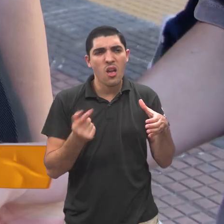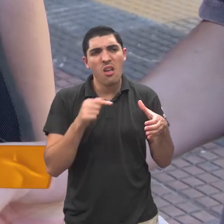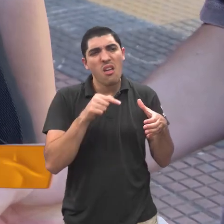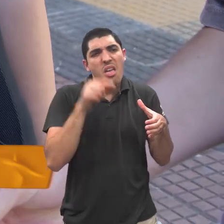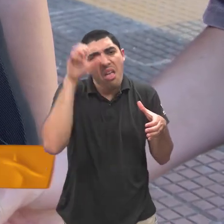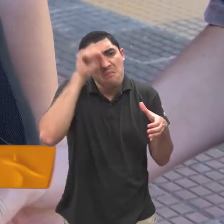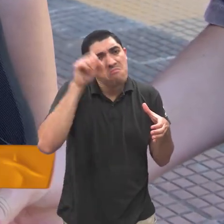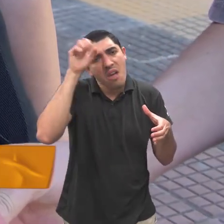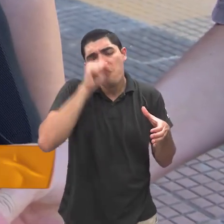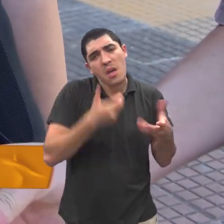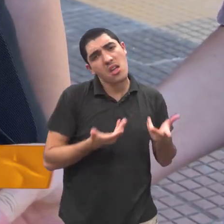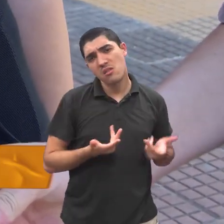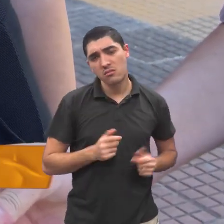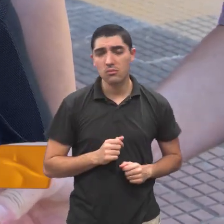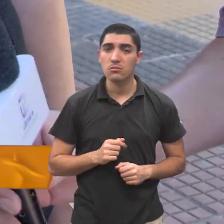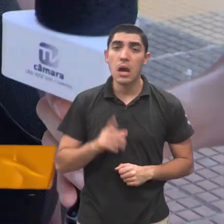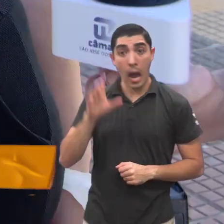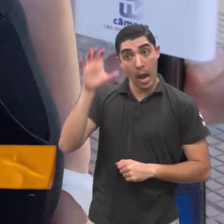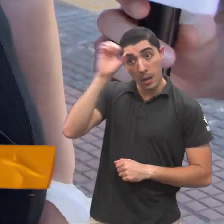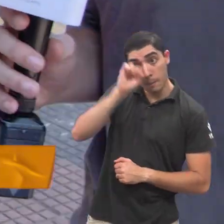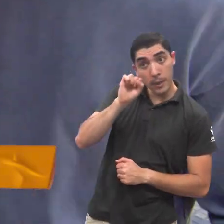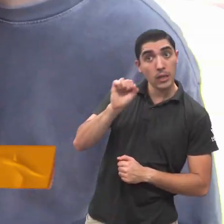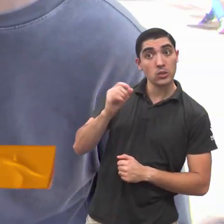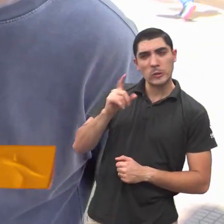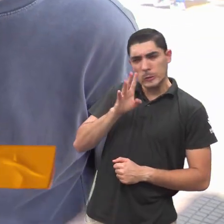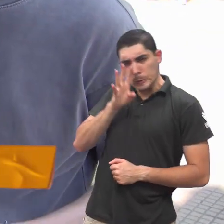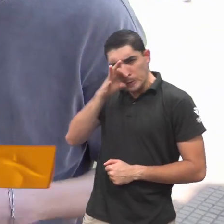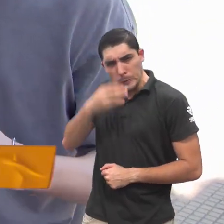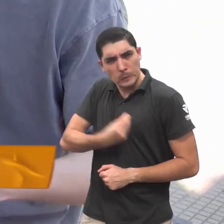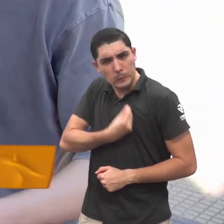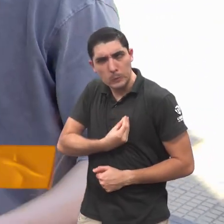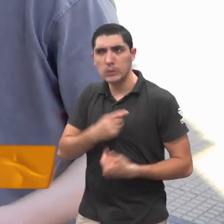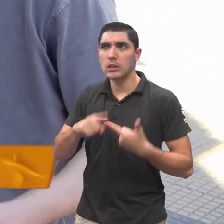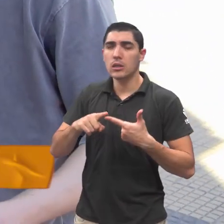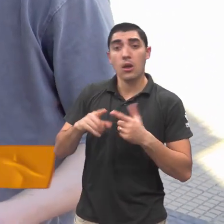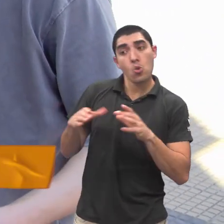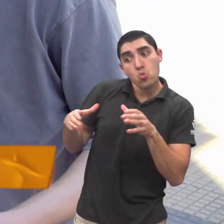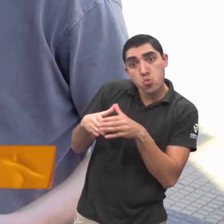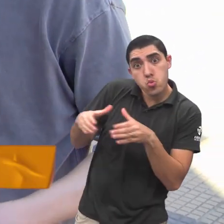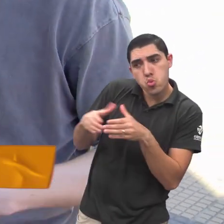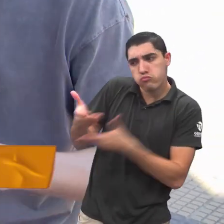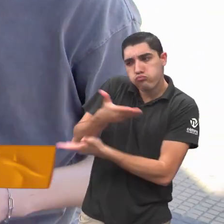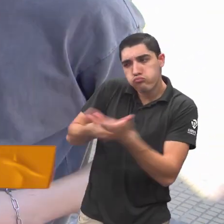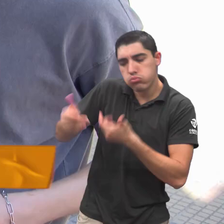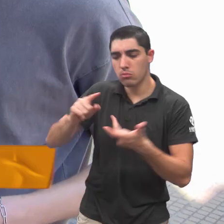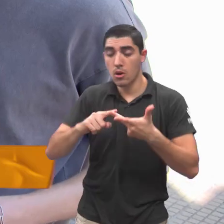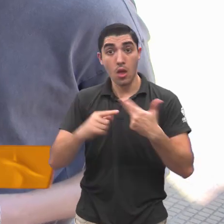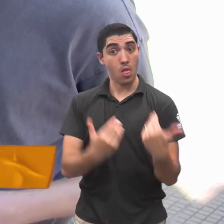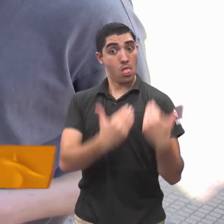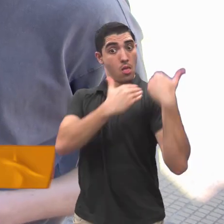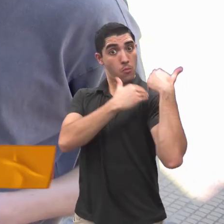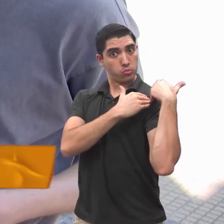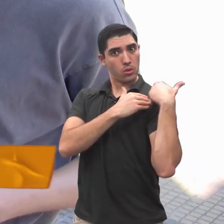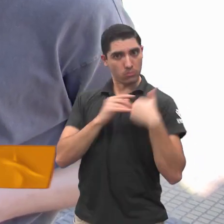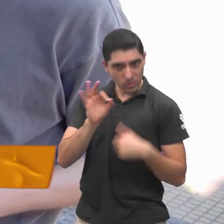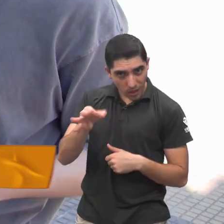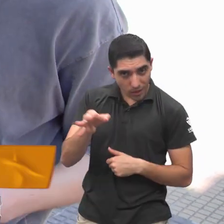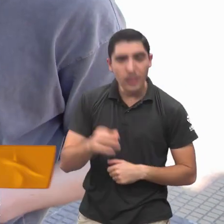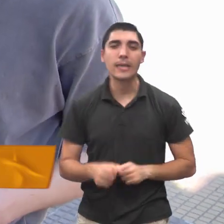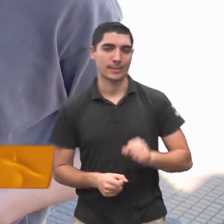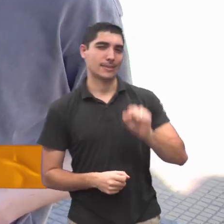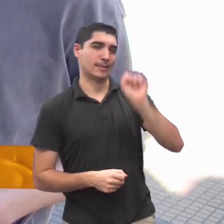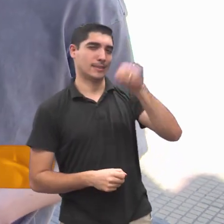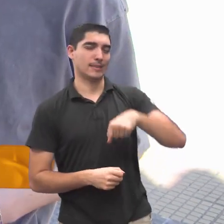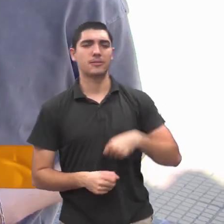que aprende. Aprende a sobrevivência, aprende a trabalhar em coletivo, aprende a ter responsabilidade, não